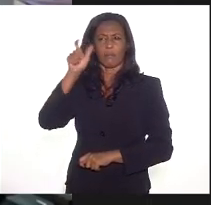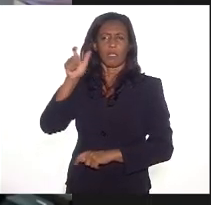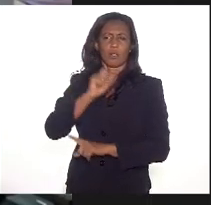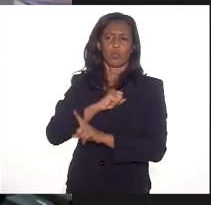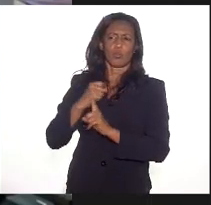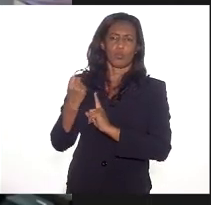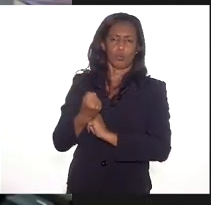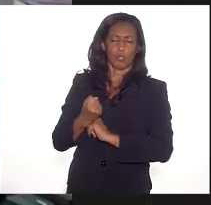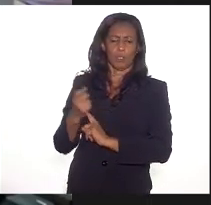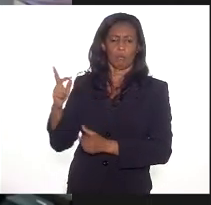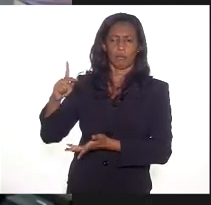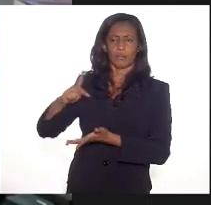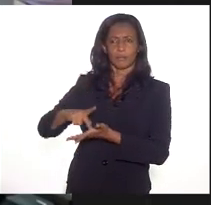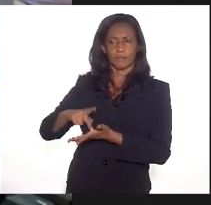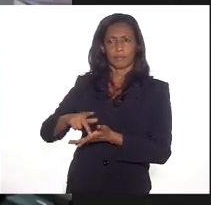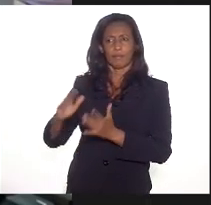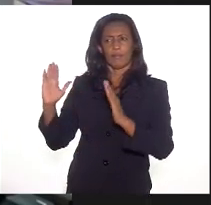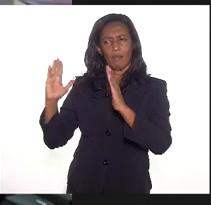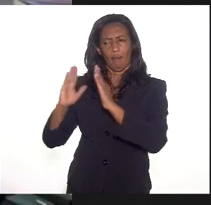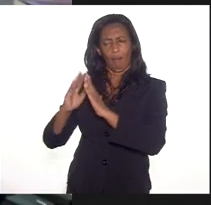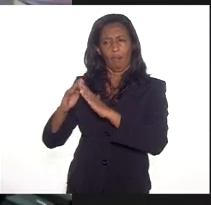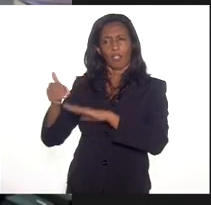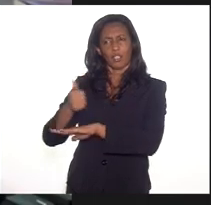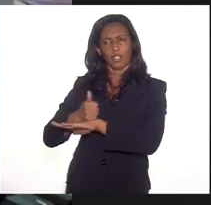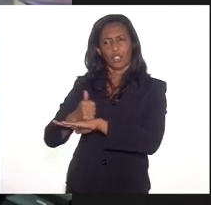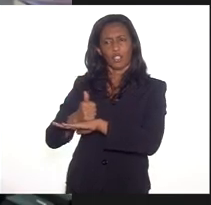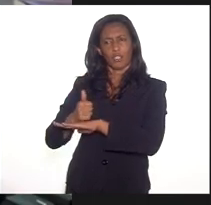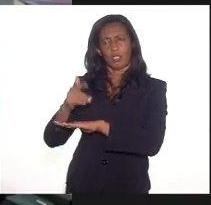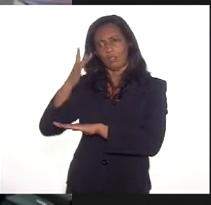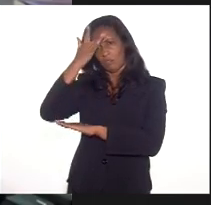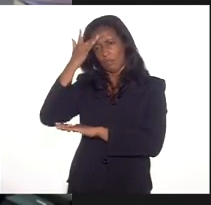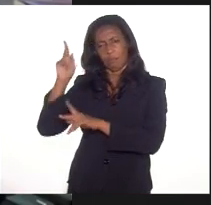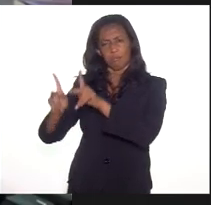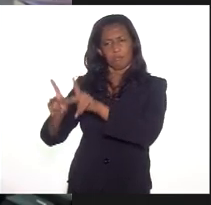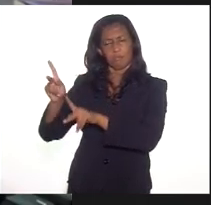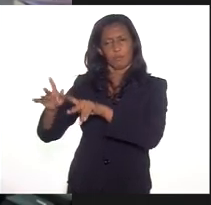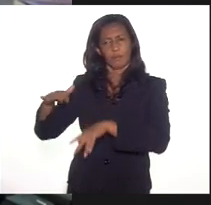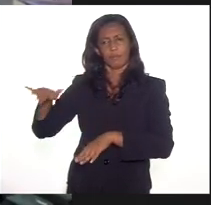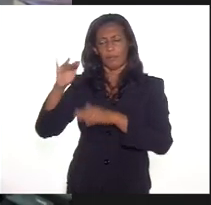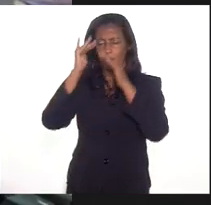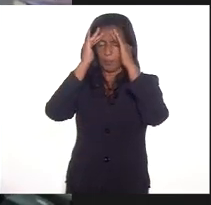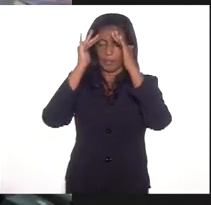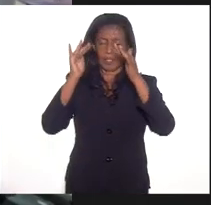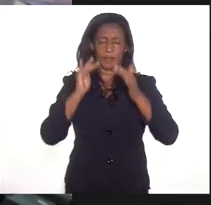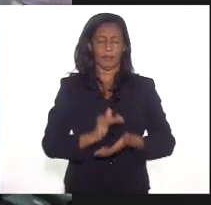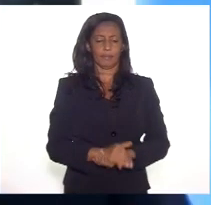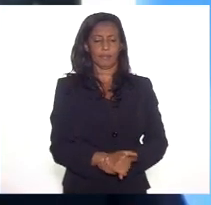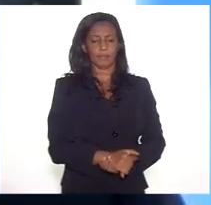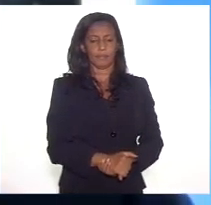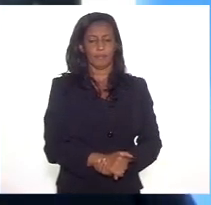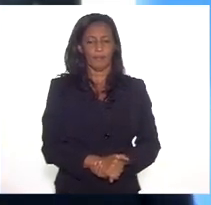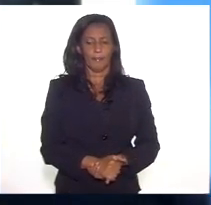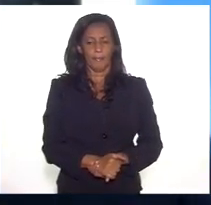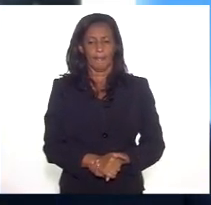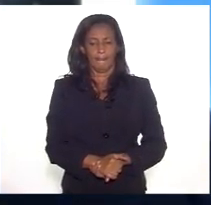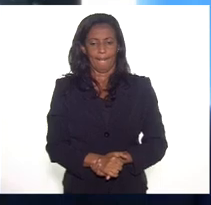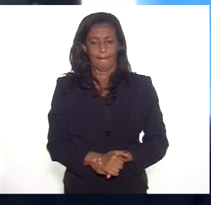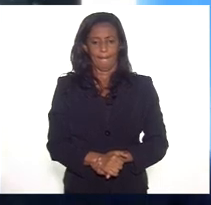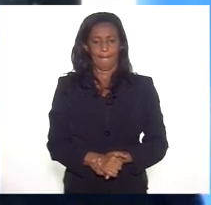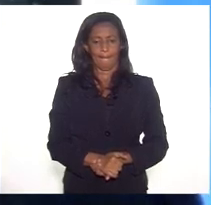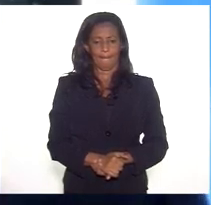social, de fato, para uma moradia digna da nossa população. Muito obrigada. Vota sim, então, deputada